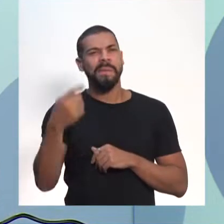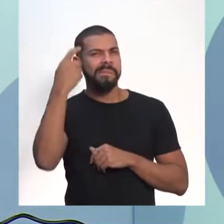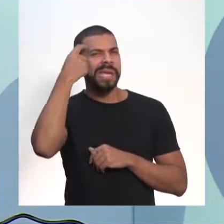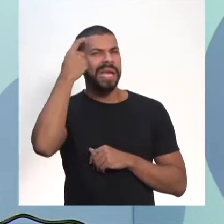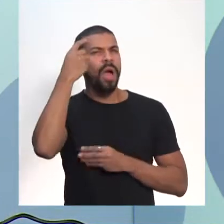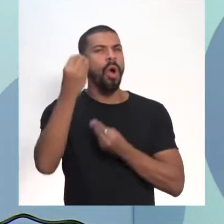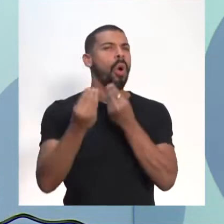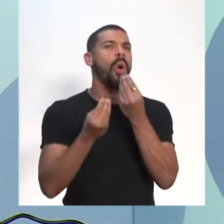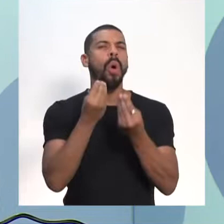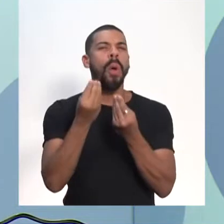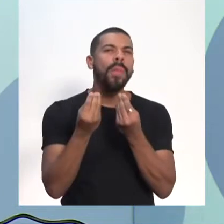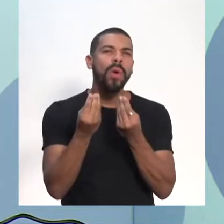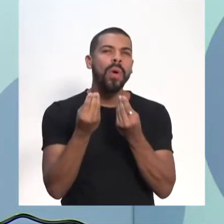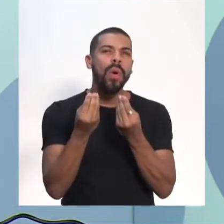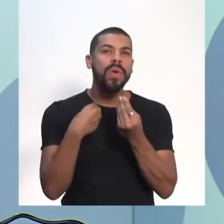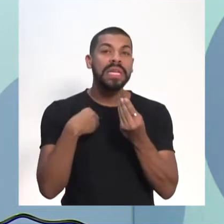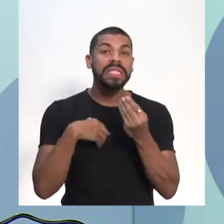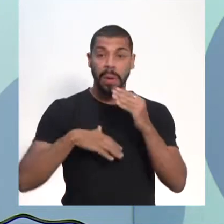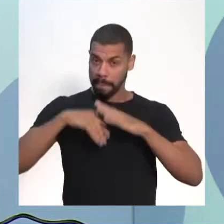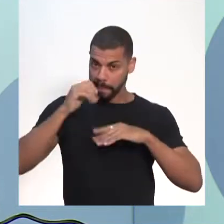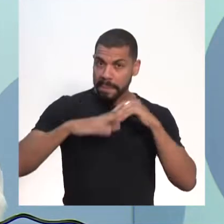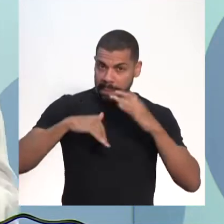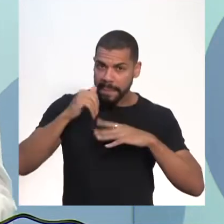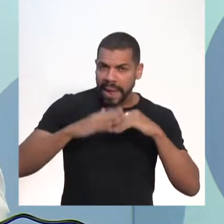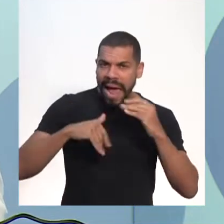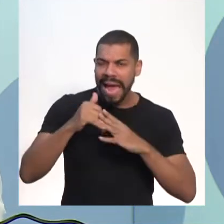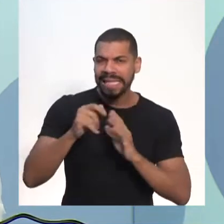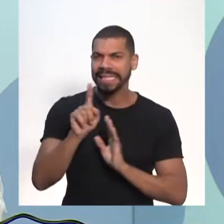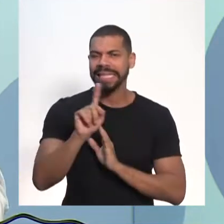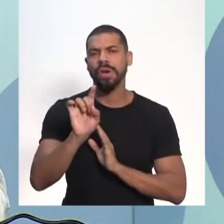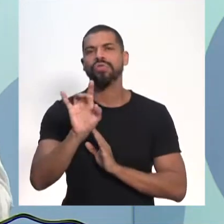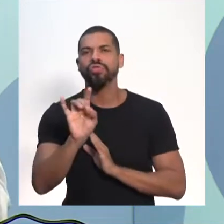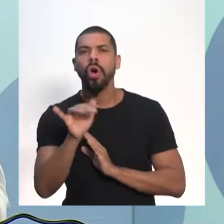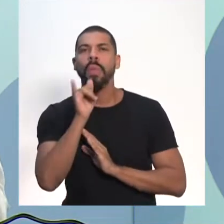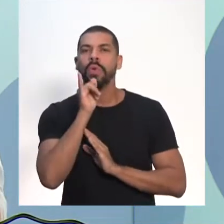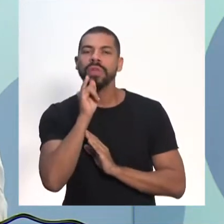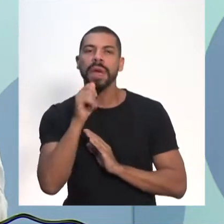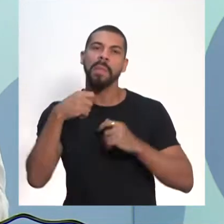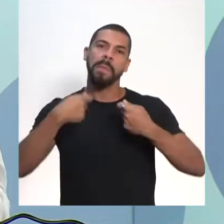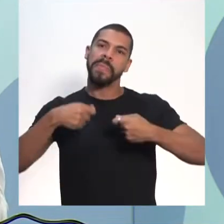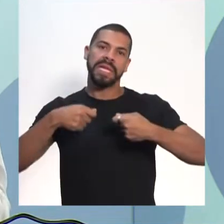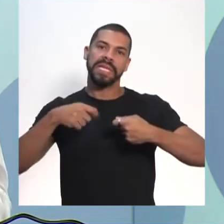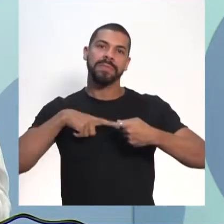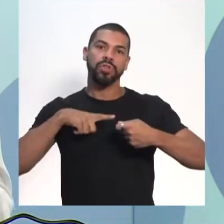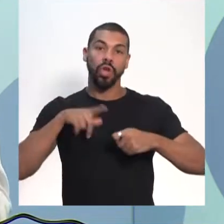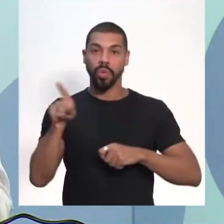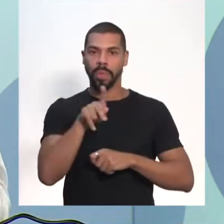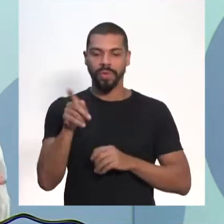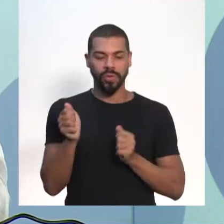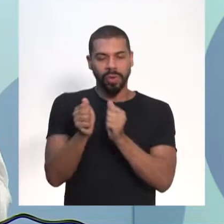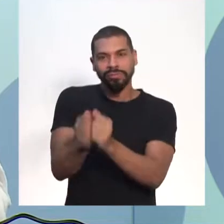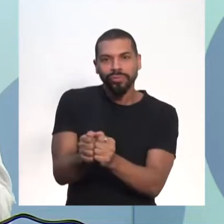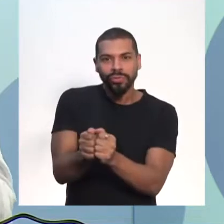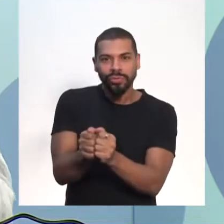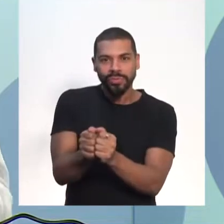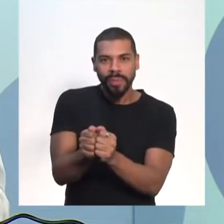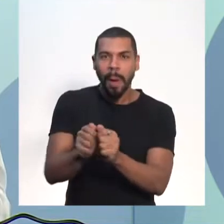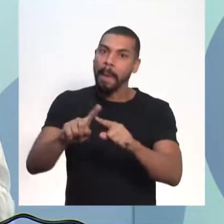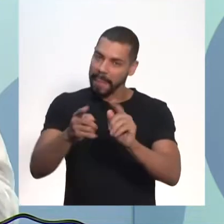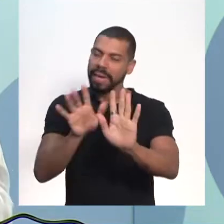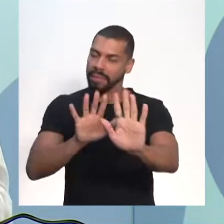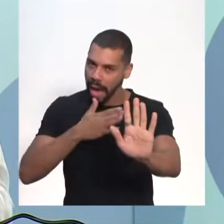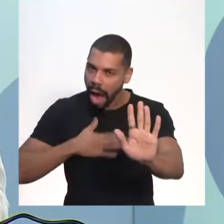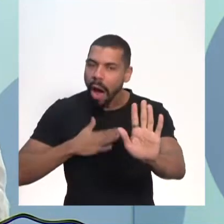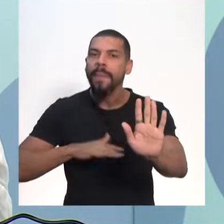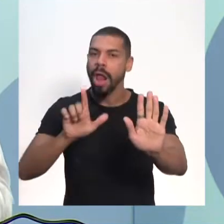pensando nessas que são habilidades que não necessariamente necessitam da mediação do professor. Claro que,